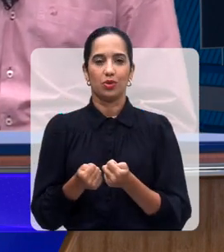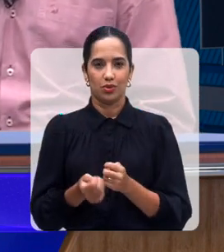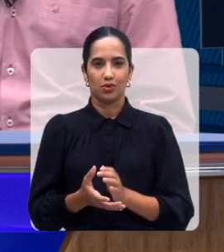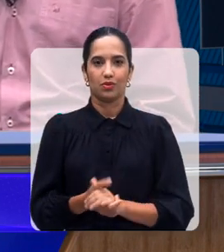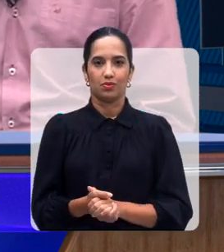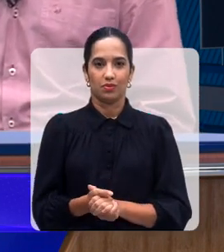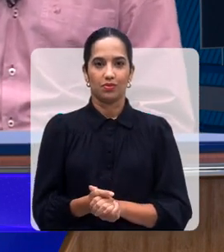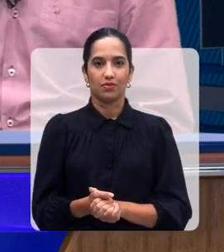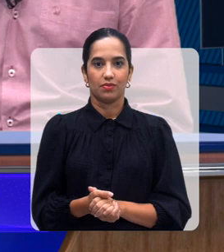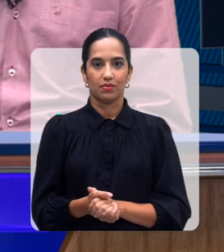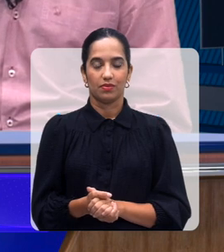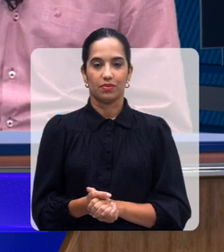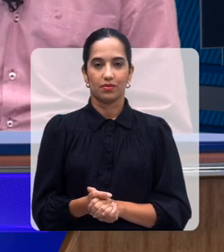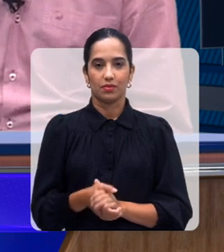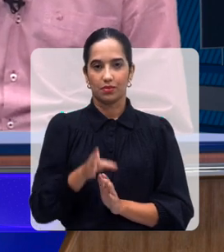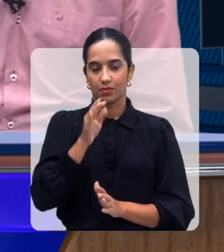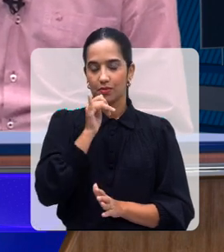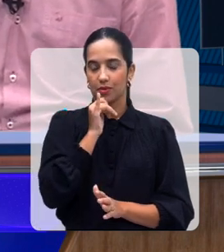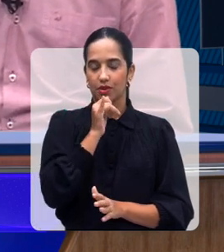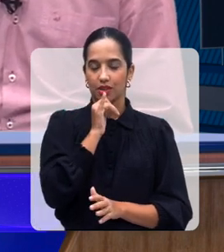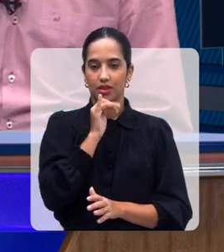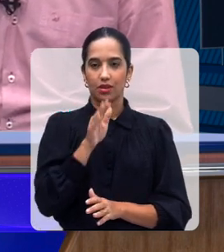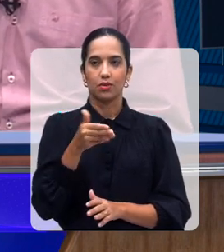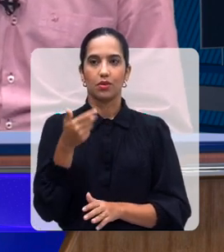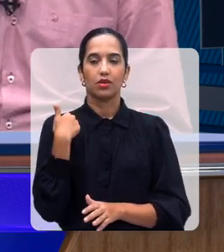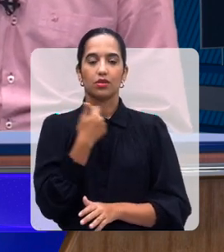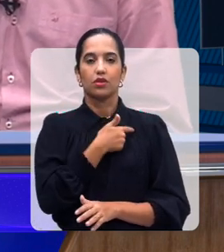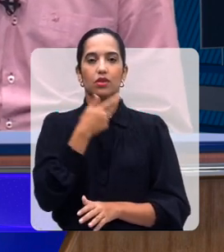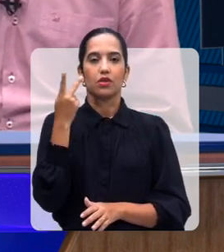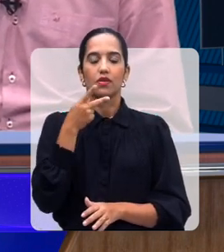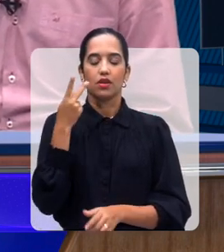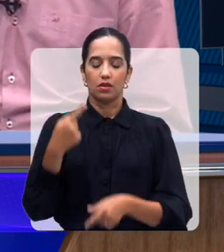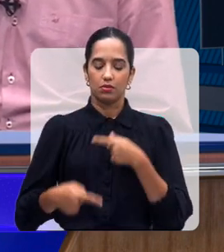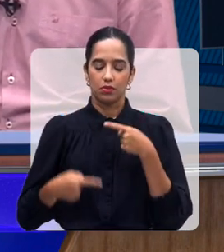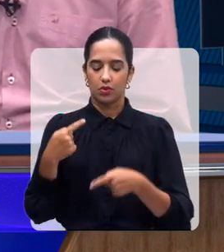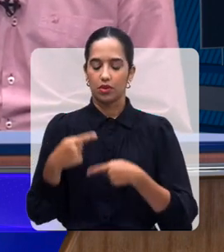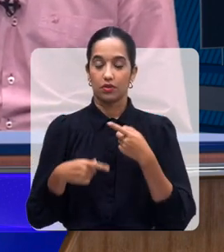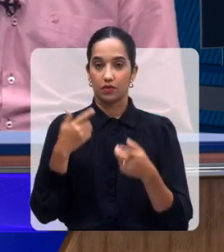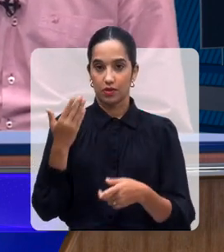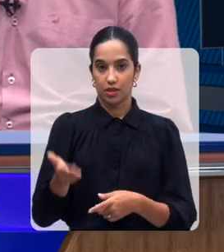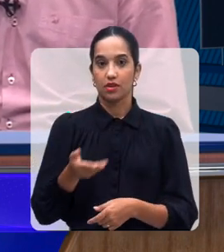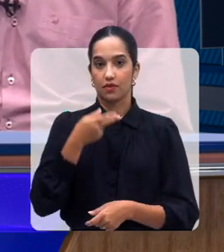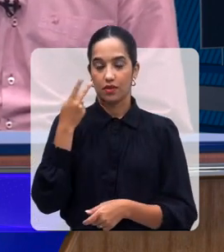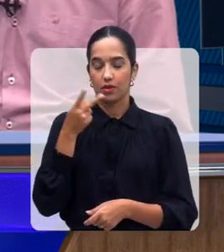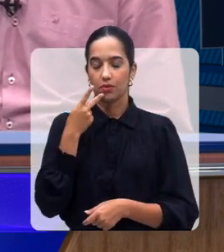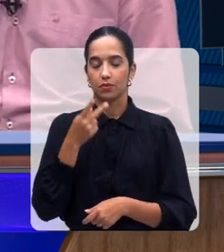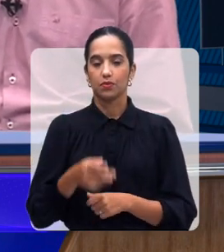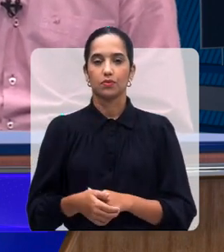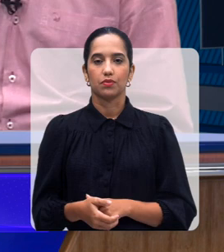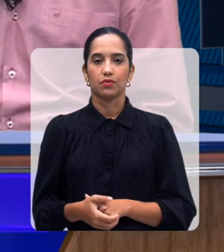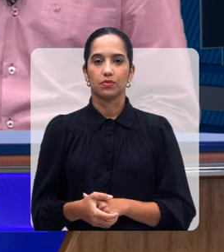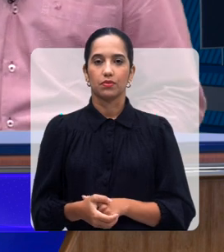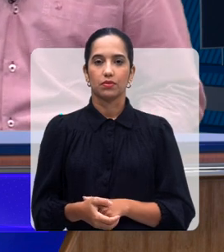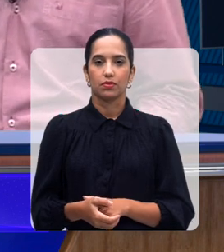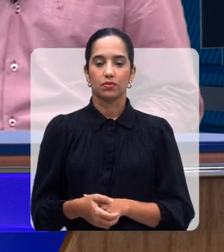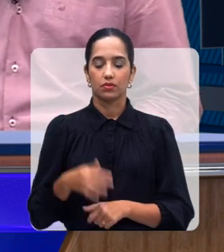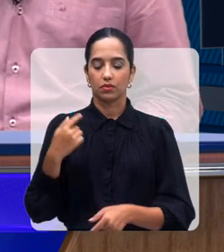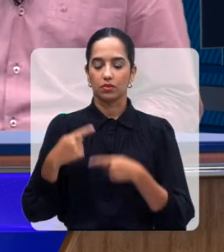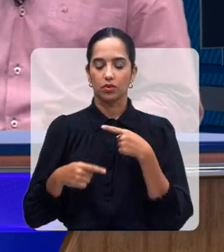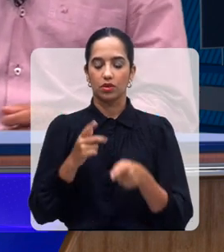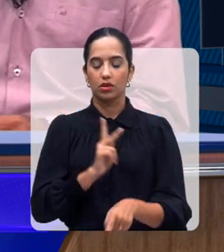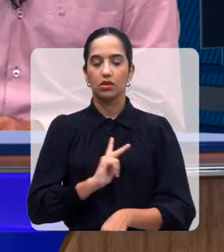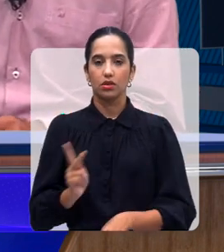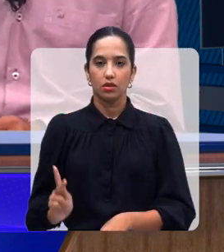acompanhamento. E, por exemplo, quando nós falamos em políticas, que você levantou aí o tema política,